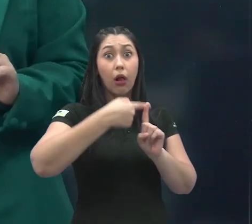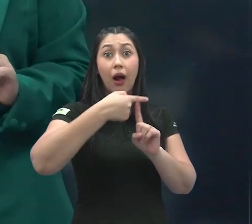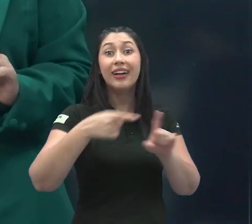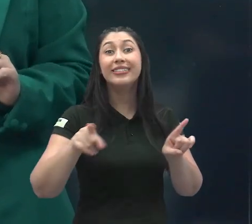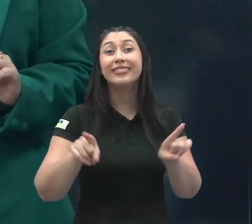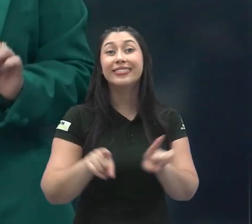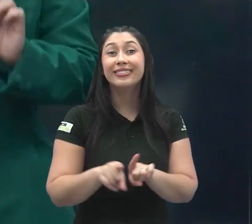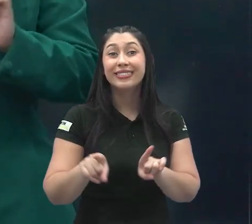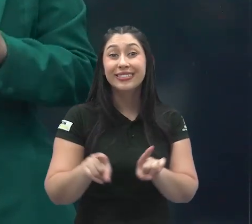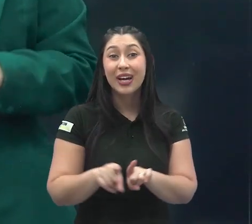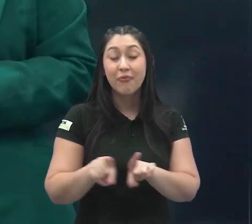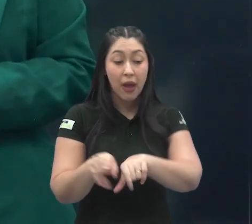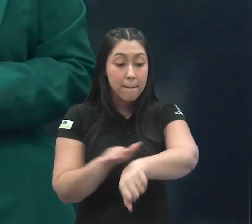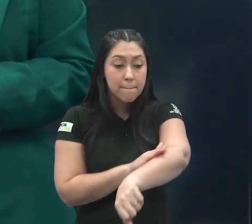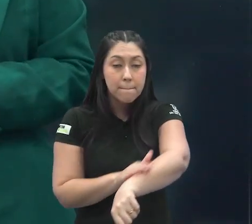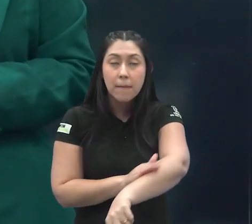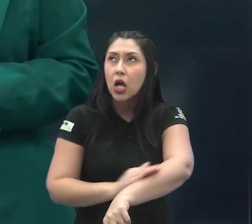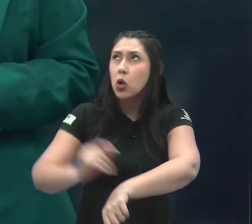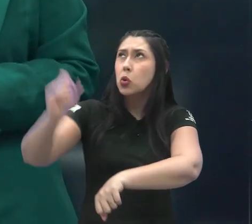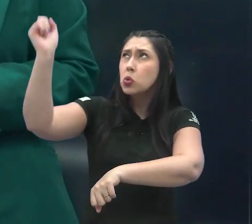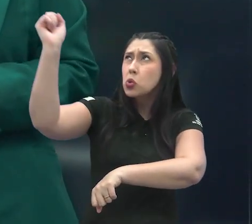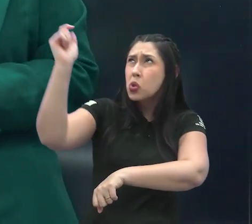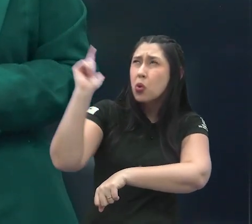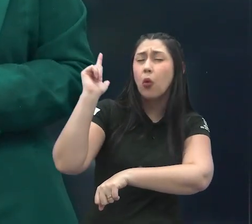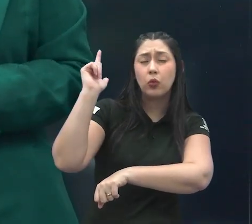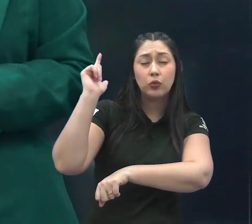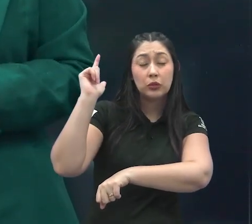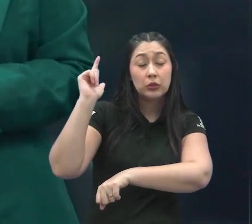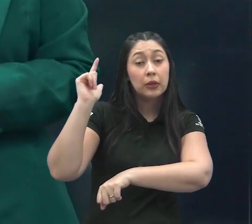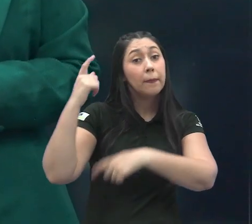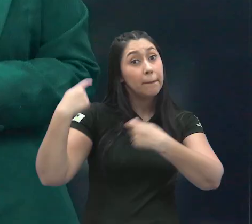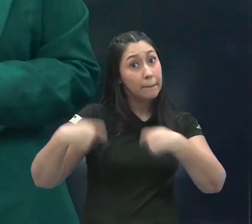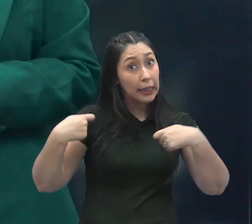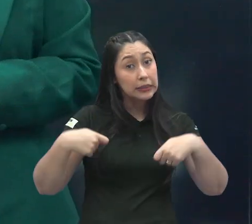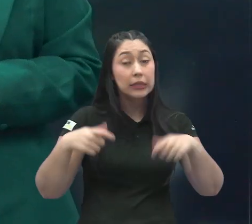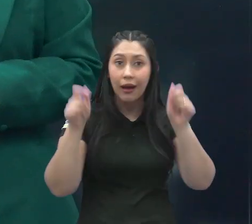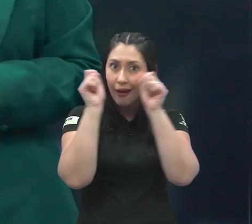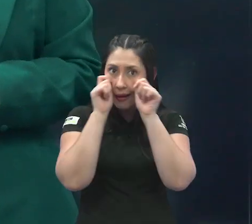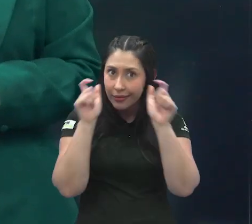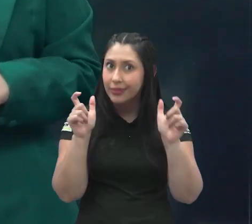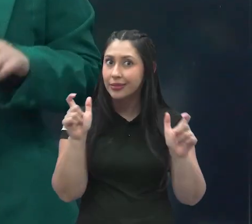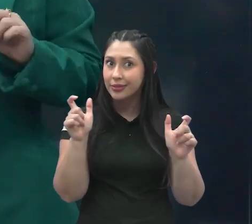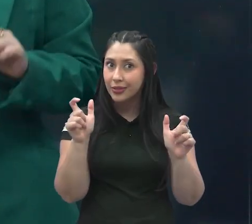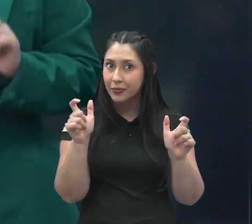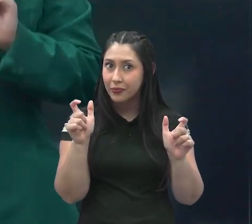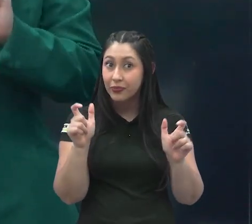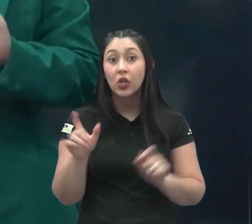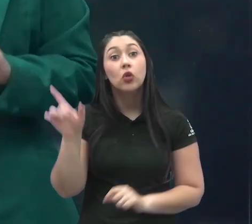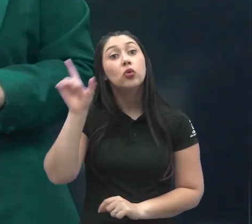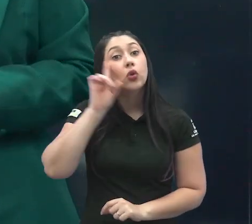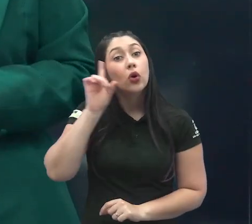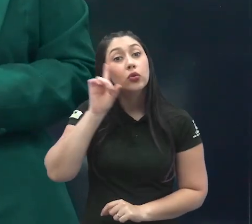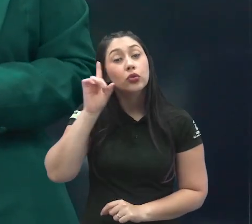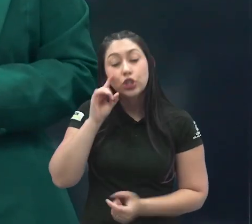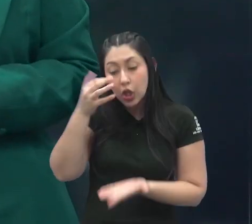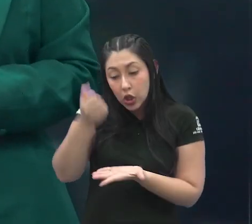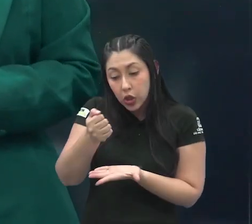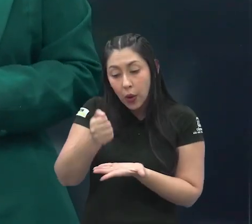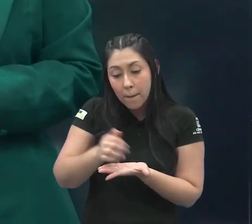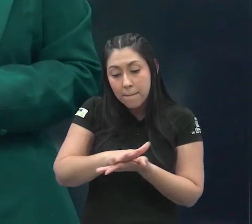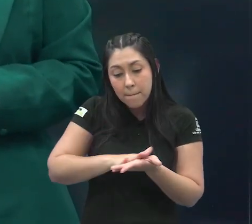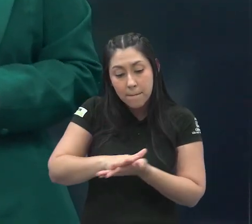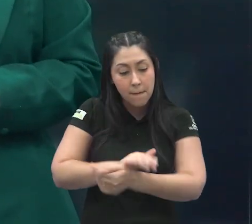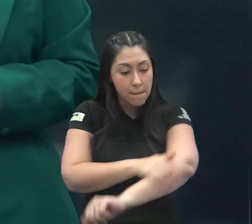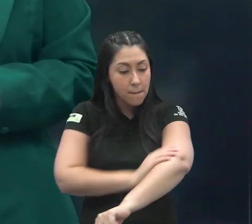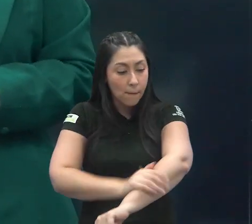só a temperatura, mas também a exposição da nossa pele aos raios solares. Isso exige atenção redobrada. O uso